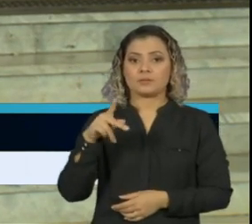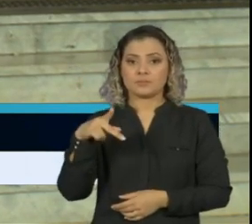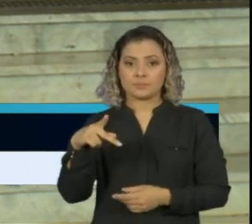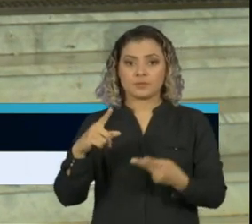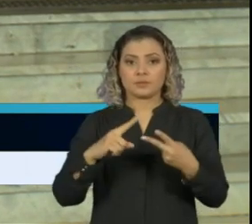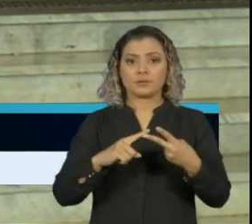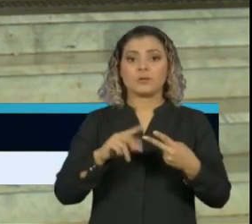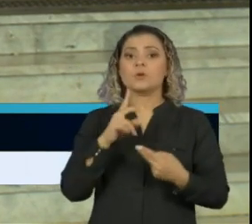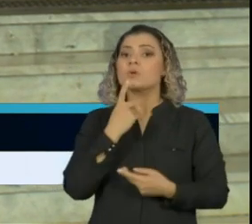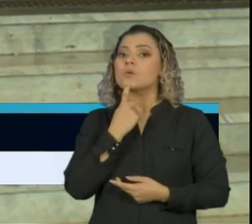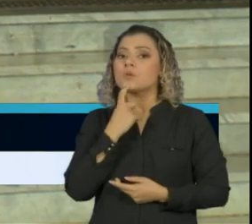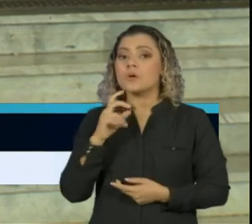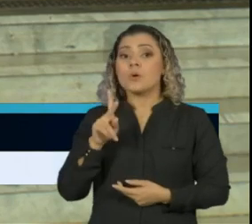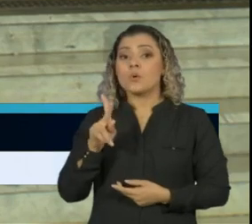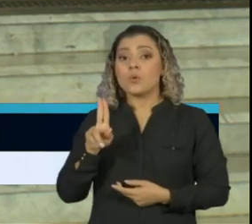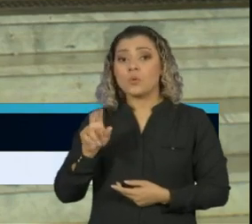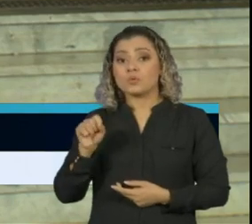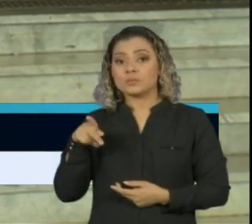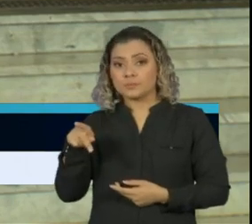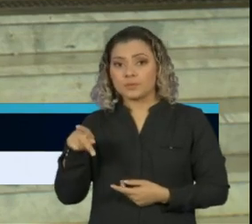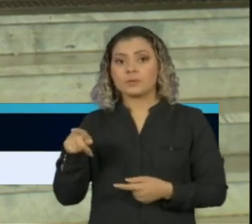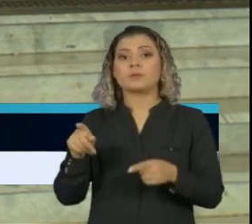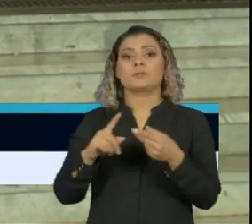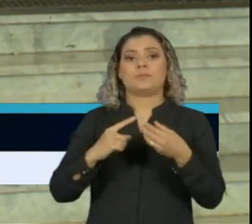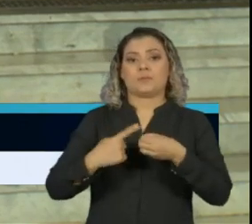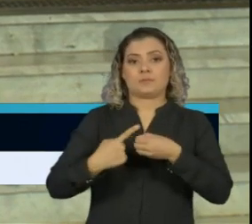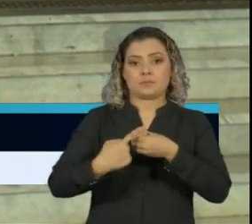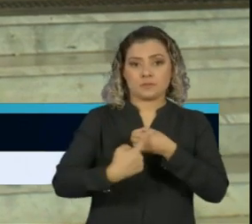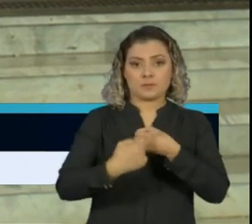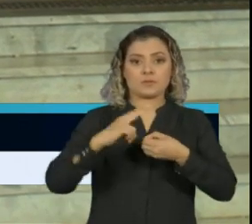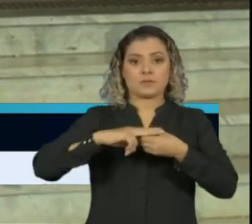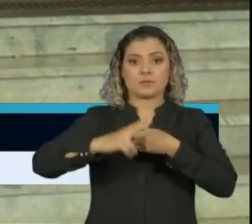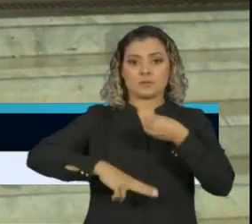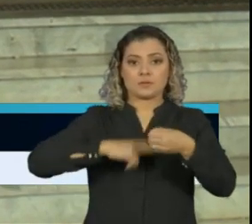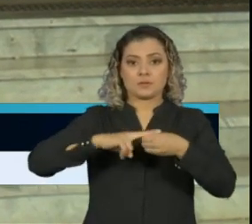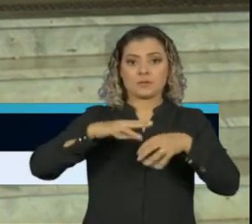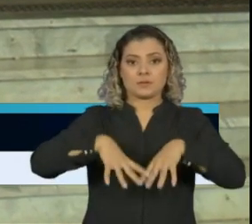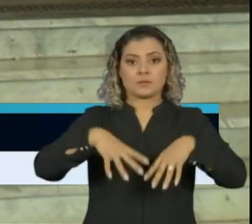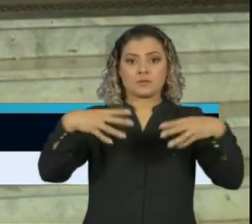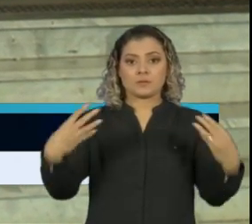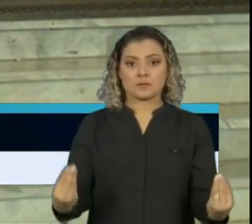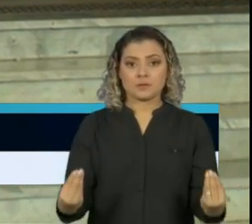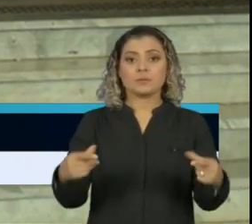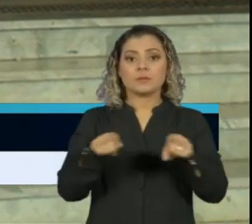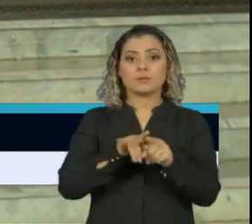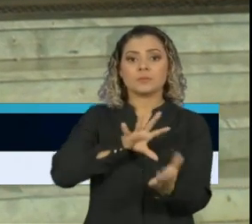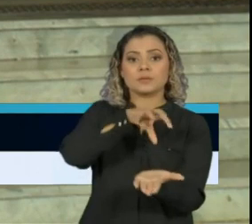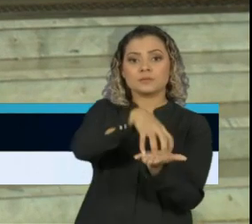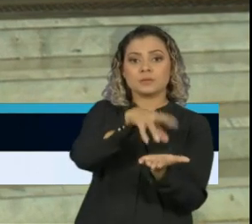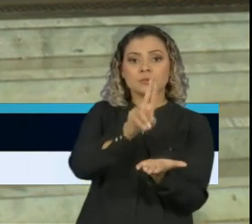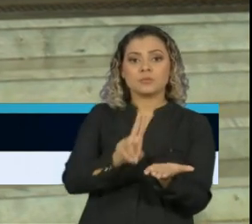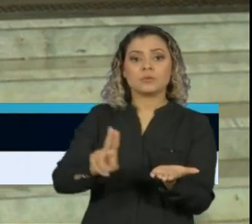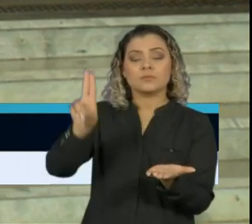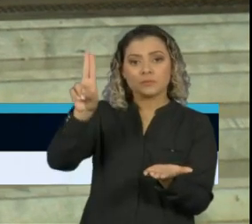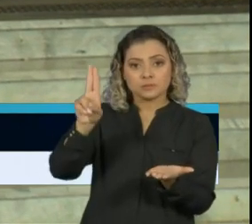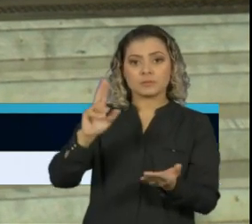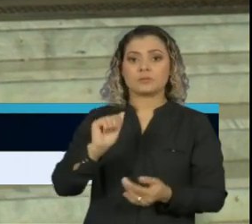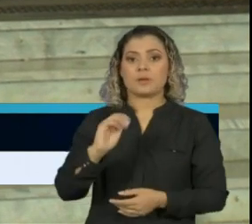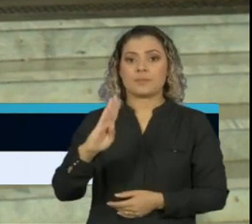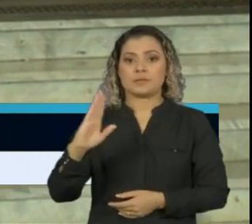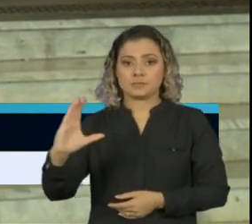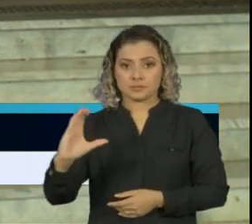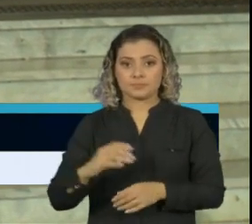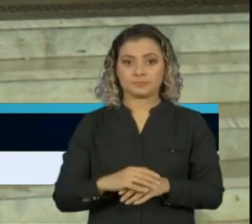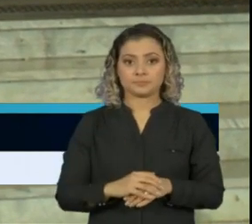USP, Campus São Paulo e Ribeirão Preto, Unicamp, Unifesp e o Centro Universitário Saúde do ABC.